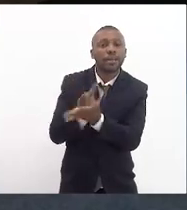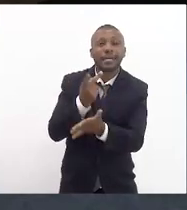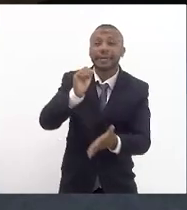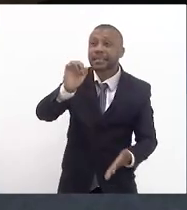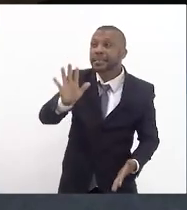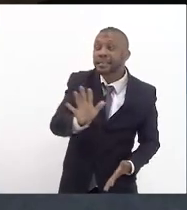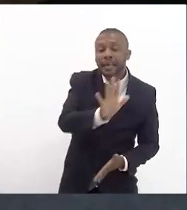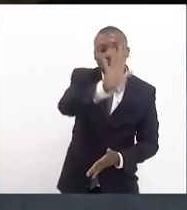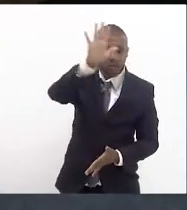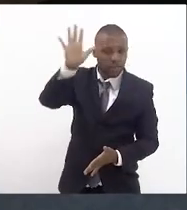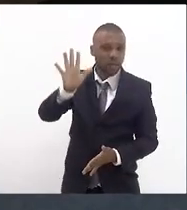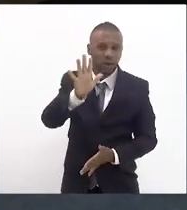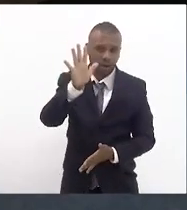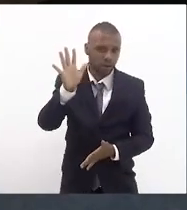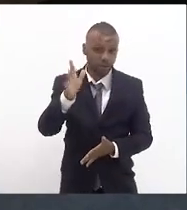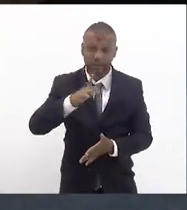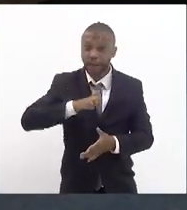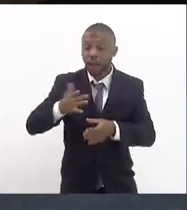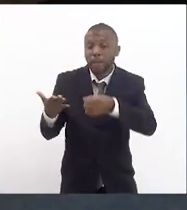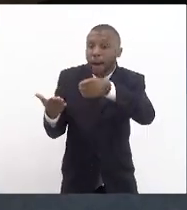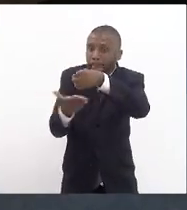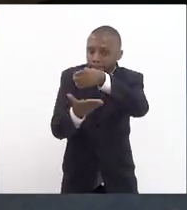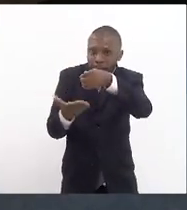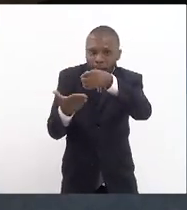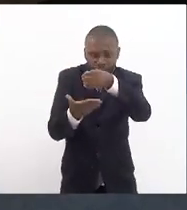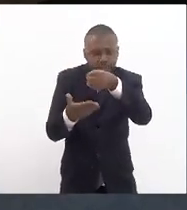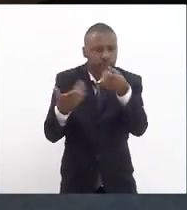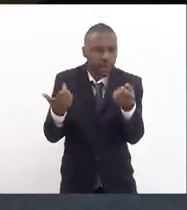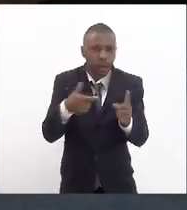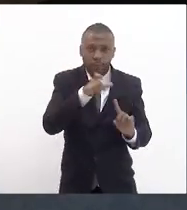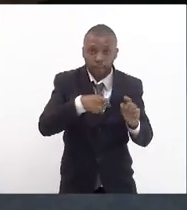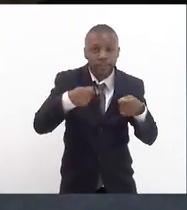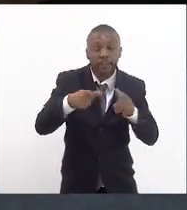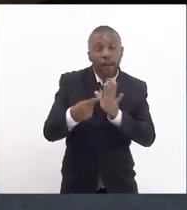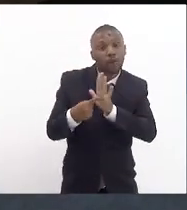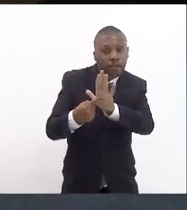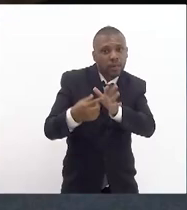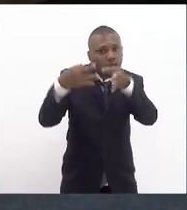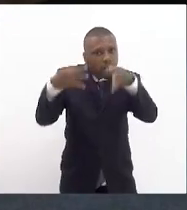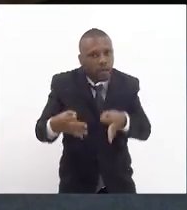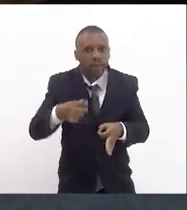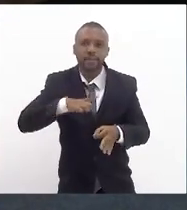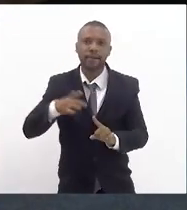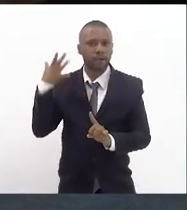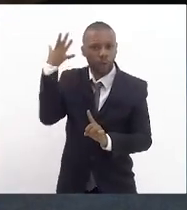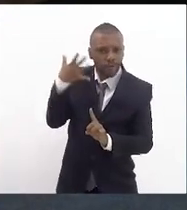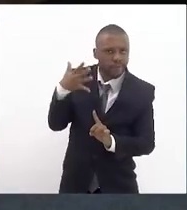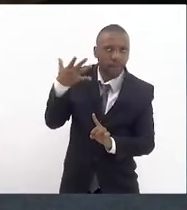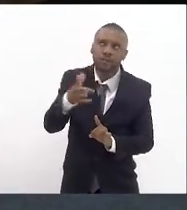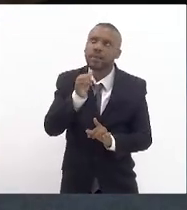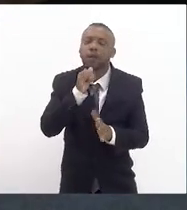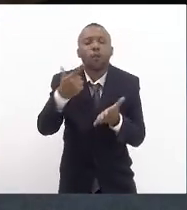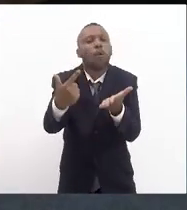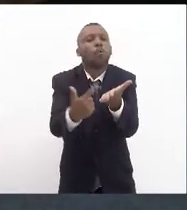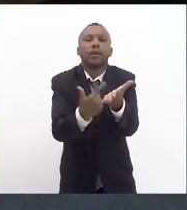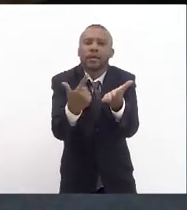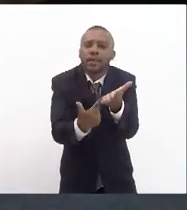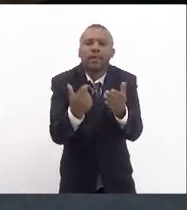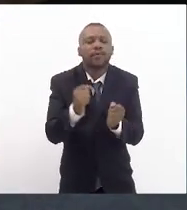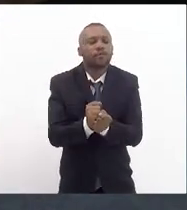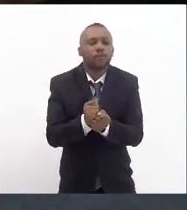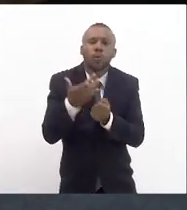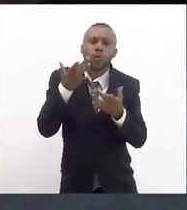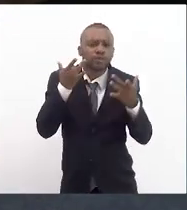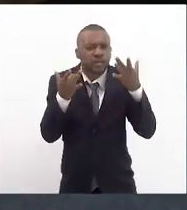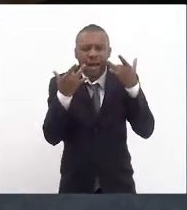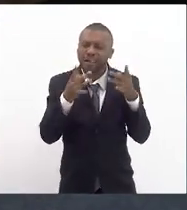nacionalmente. Então, tem uma base, as pessoas têm que mostrar que realmente realizaram um evento, não, um livro, deputado Luiz Paulo, um teatro,